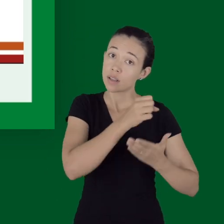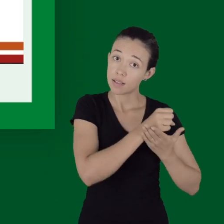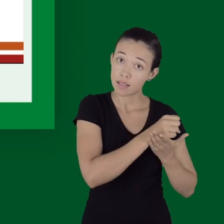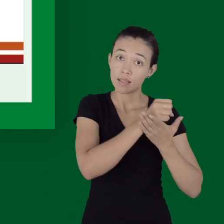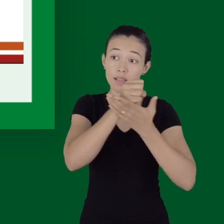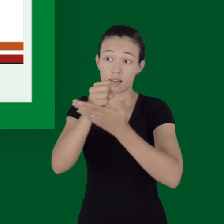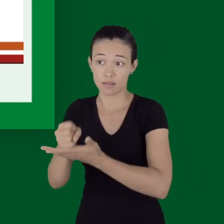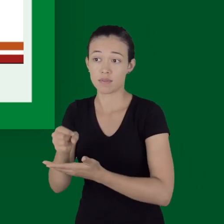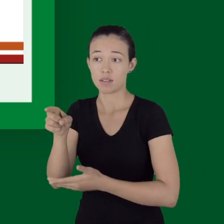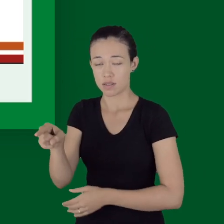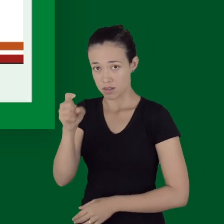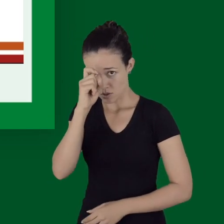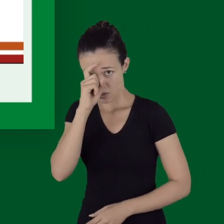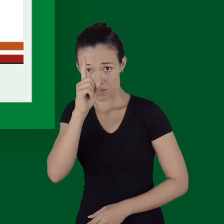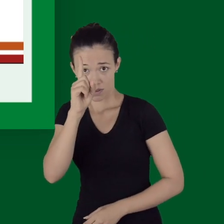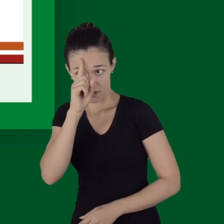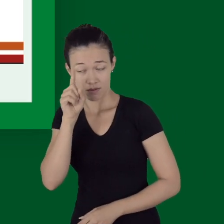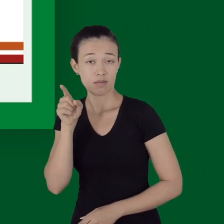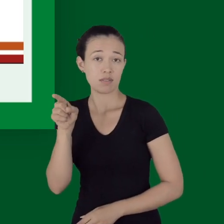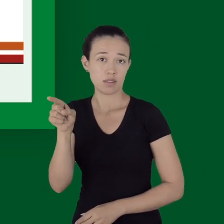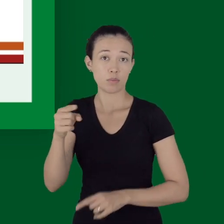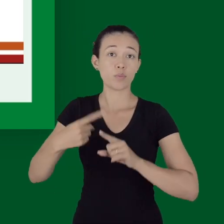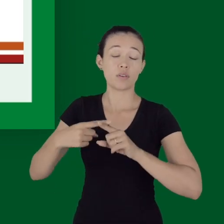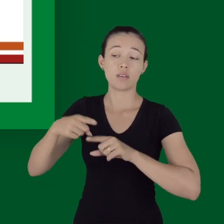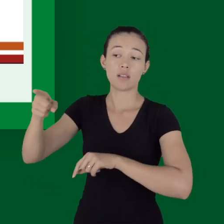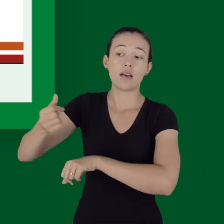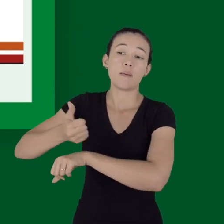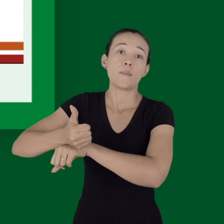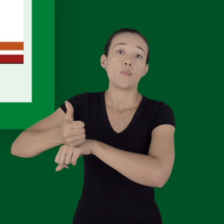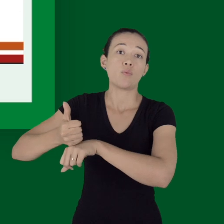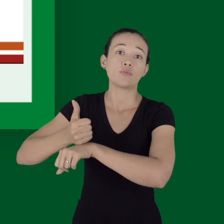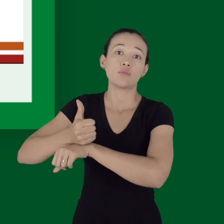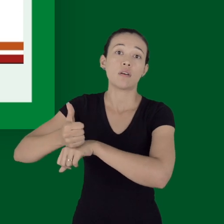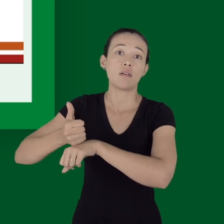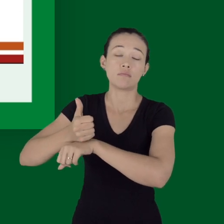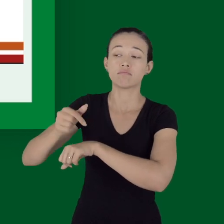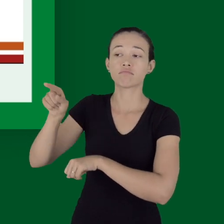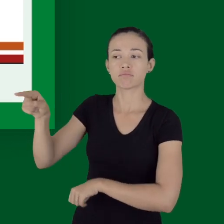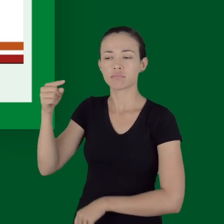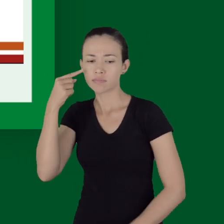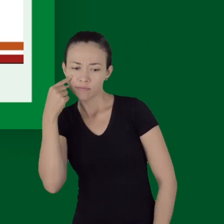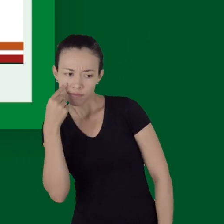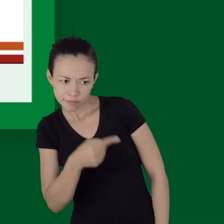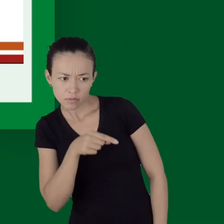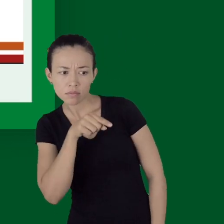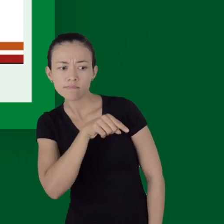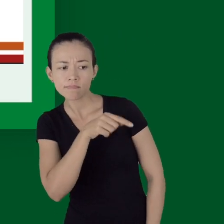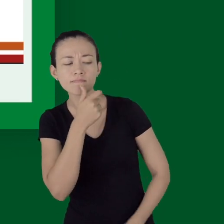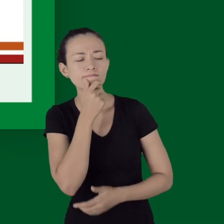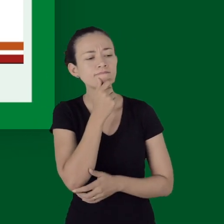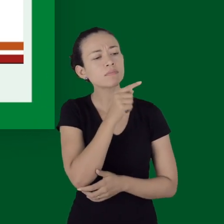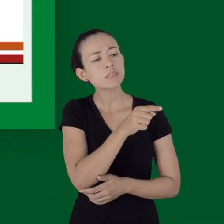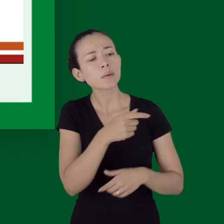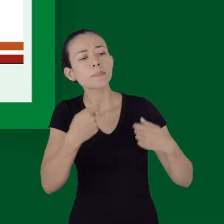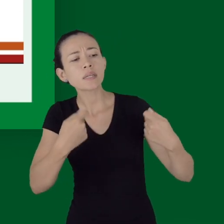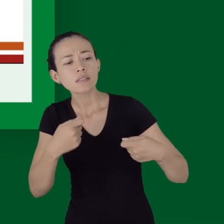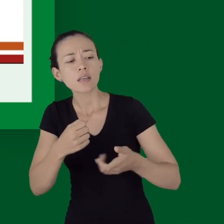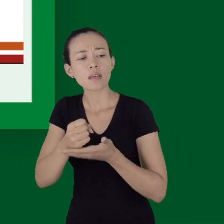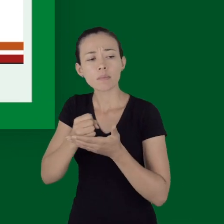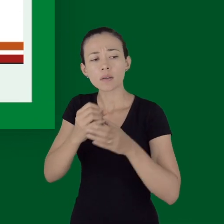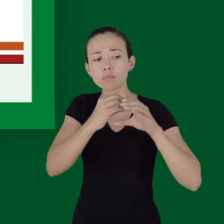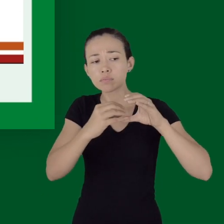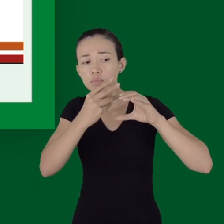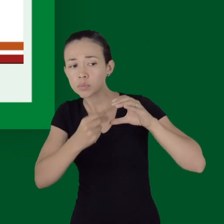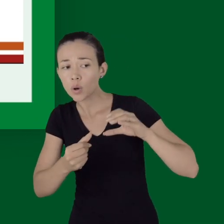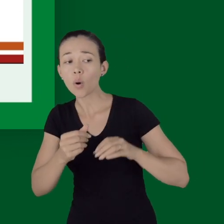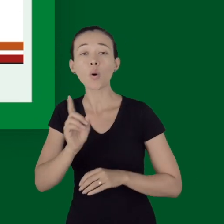que a gente identifique um ou outro fator de exclusão, a gente vai encaminhar que o médico especialista que vai definir se vai ter ou não, se